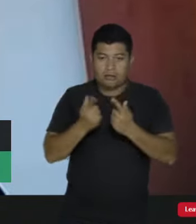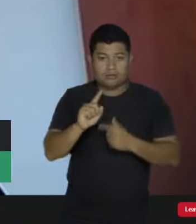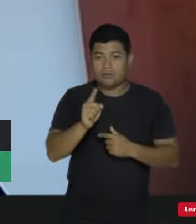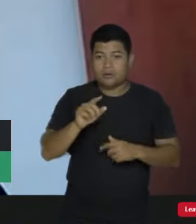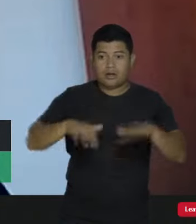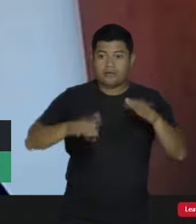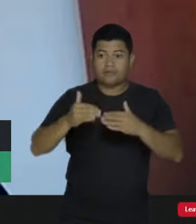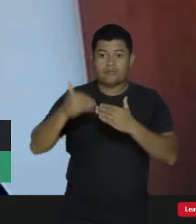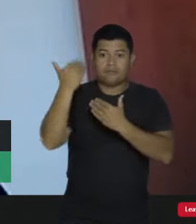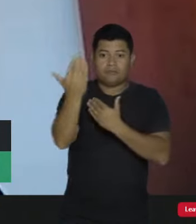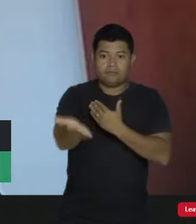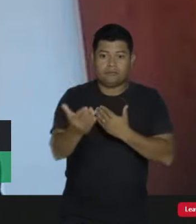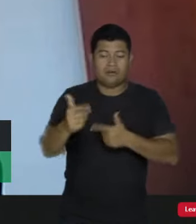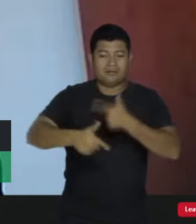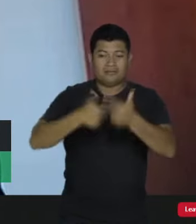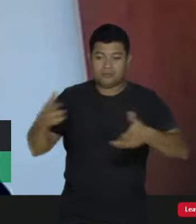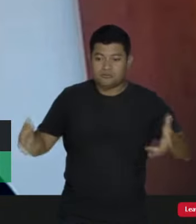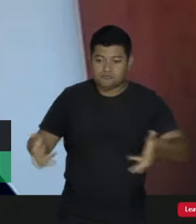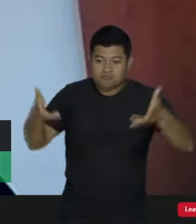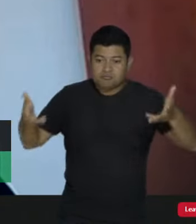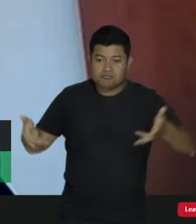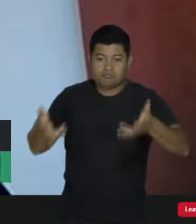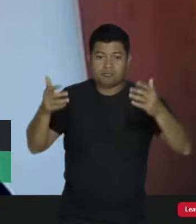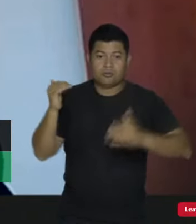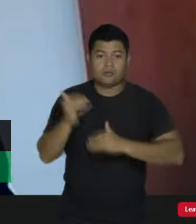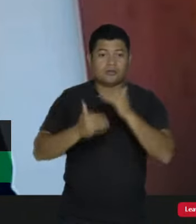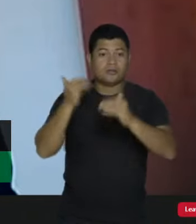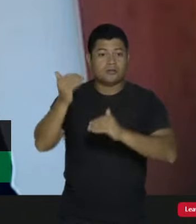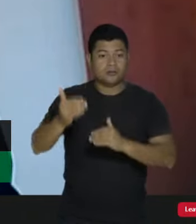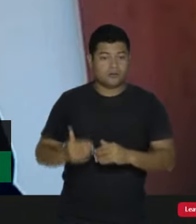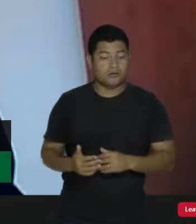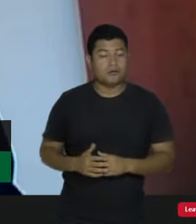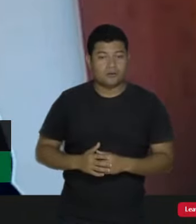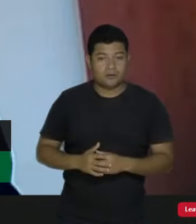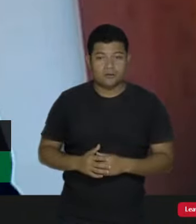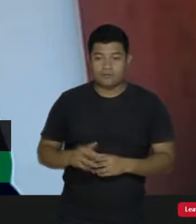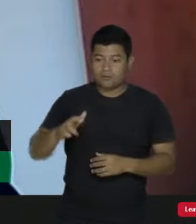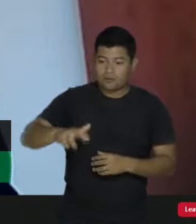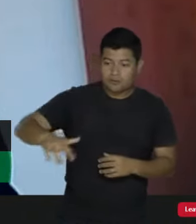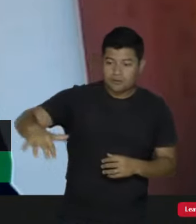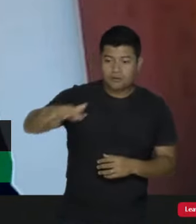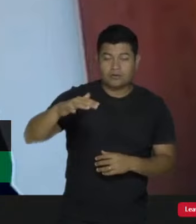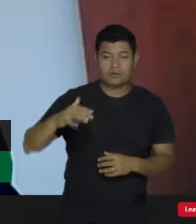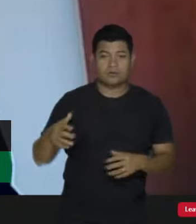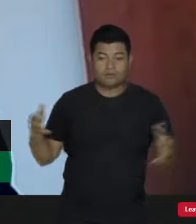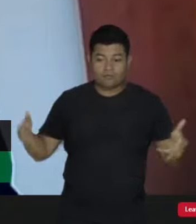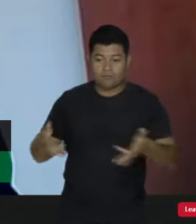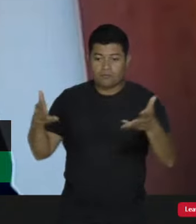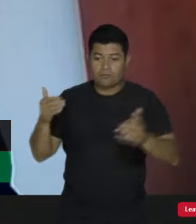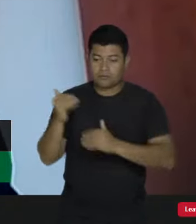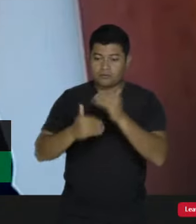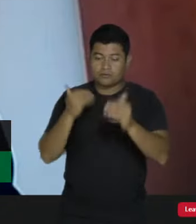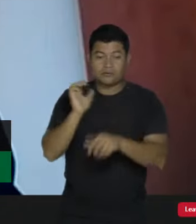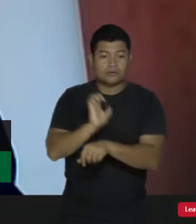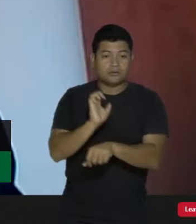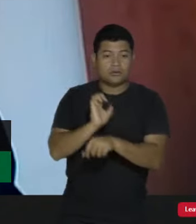fora, fomentando o desenvolvimento regional, fomentando o desenvolvimento do Estado